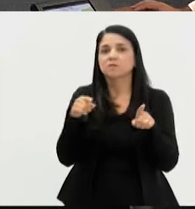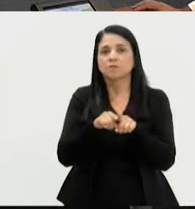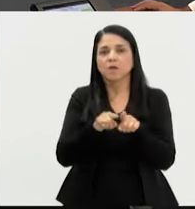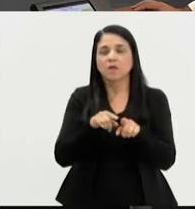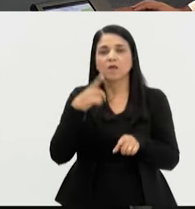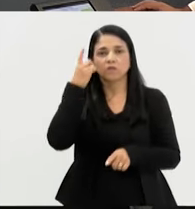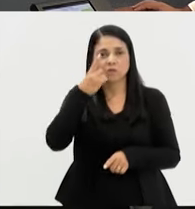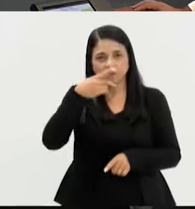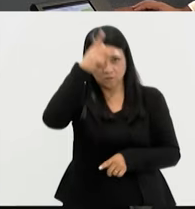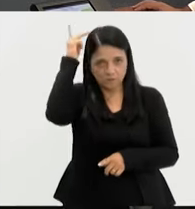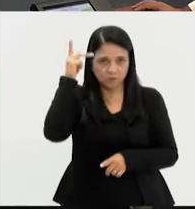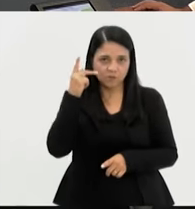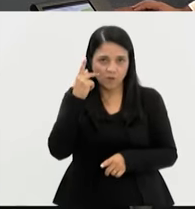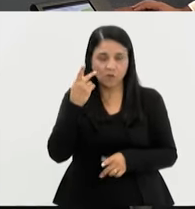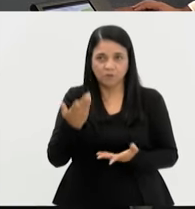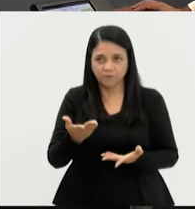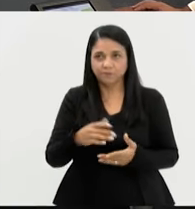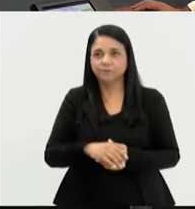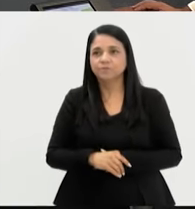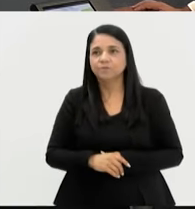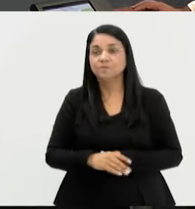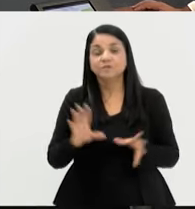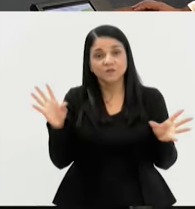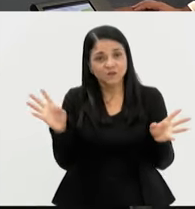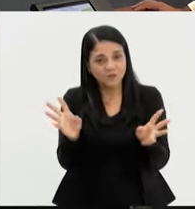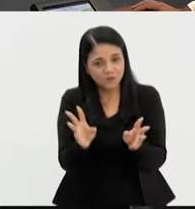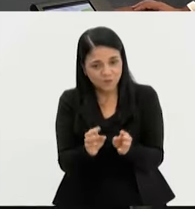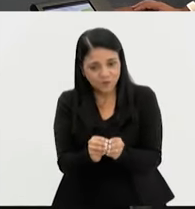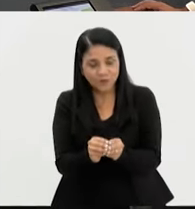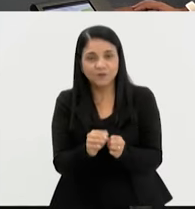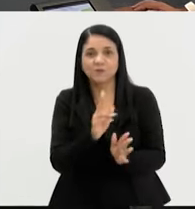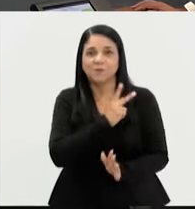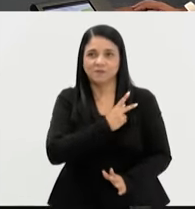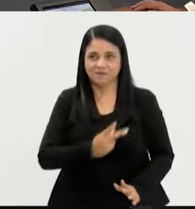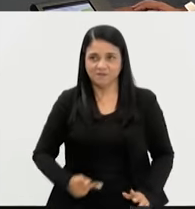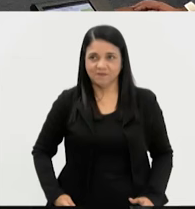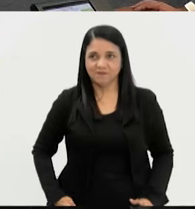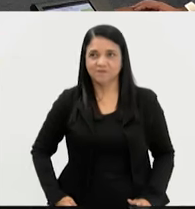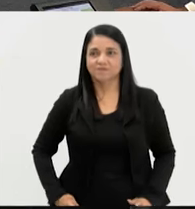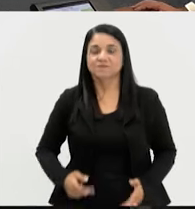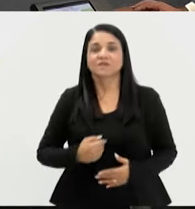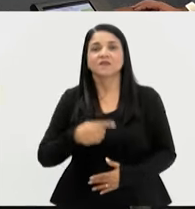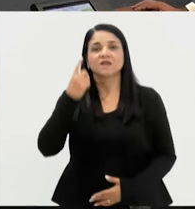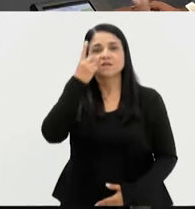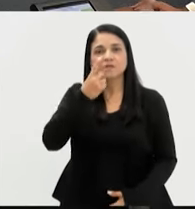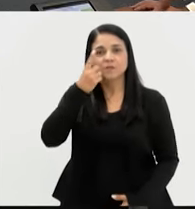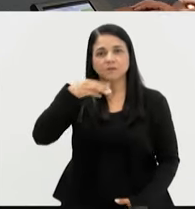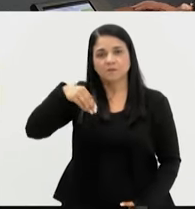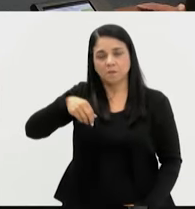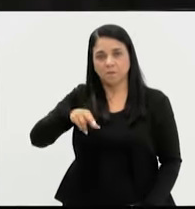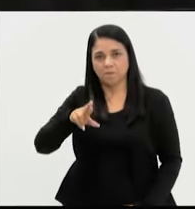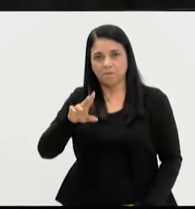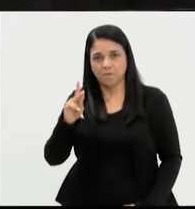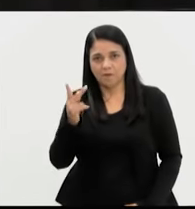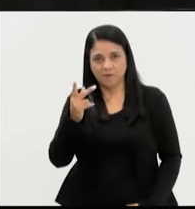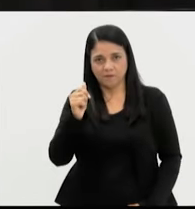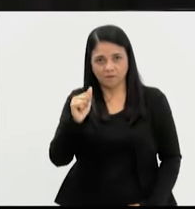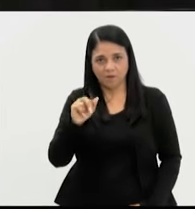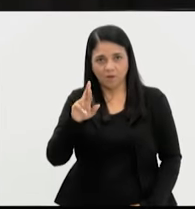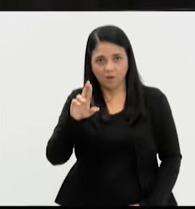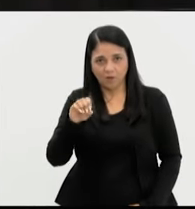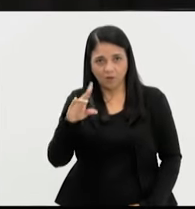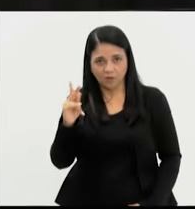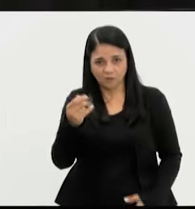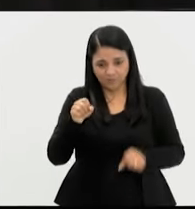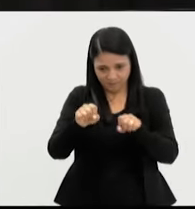Obrigado Senor concluindo senhor presidente deputada Marta Rocha tá aqui em plenário eu